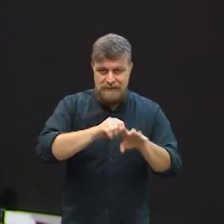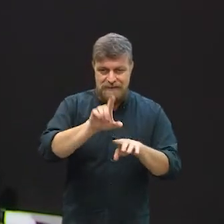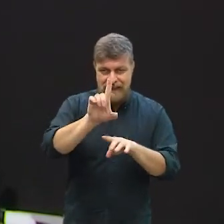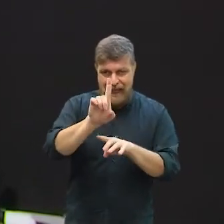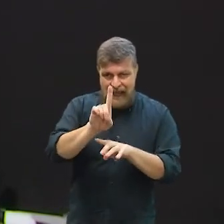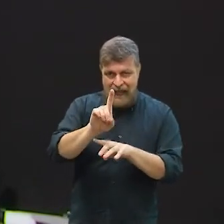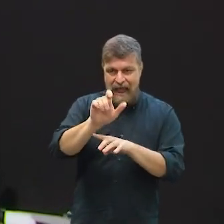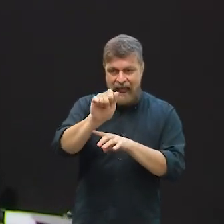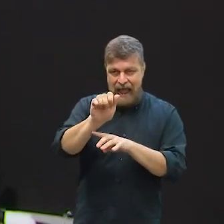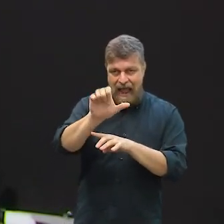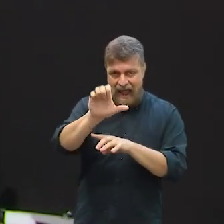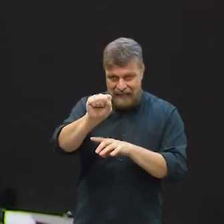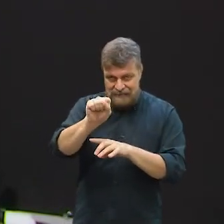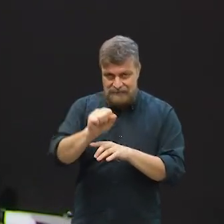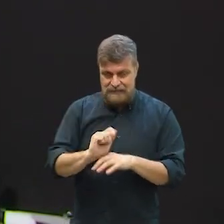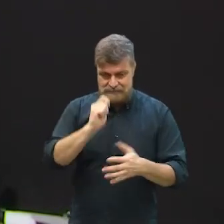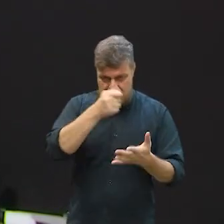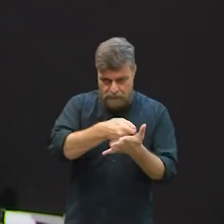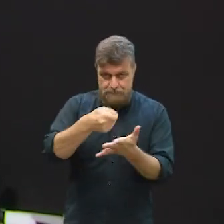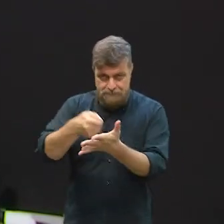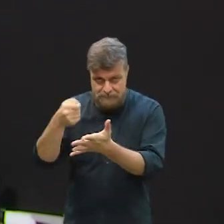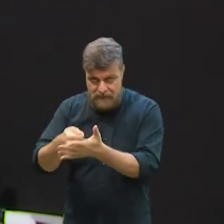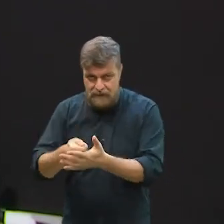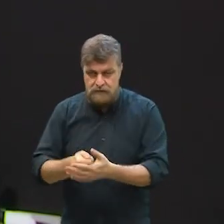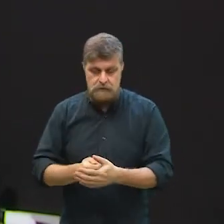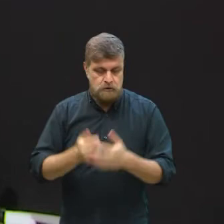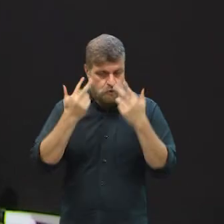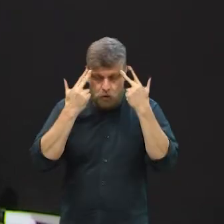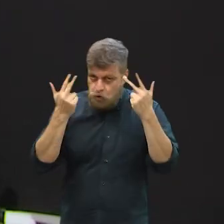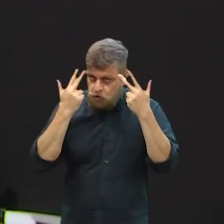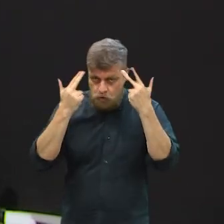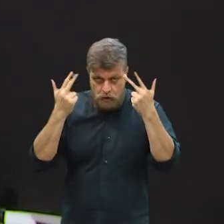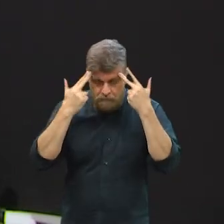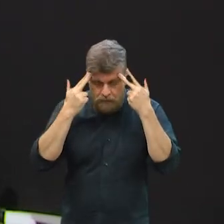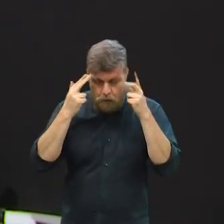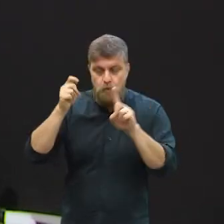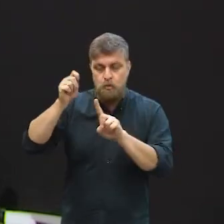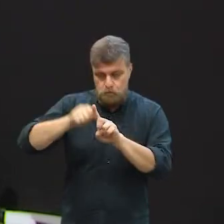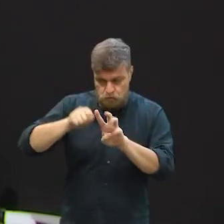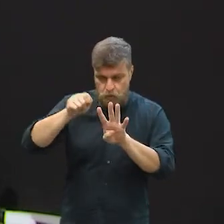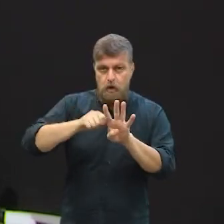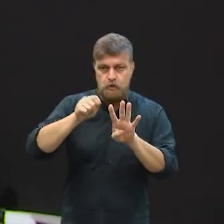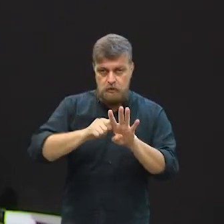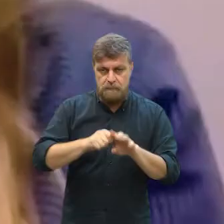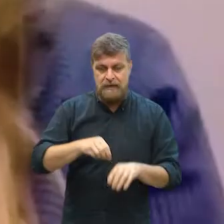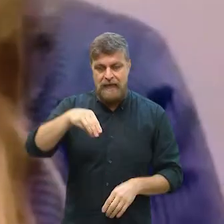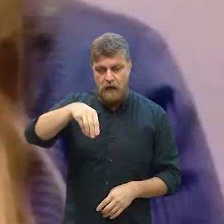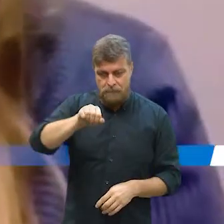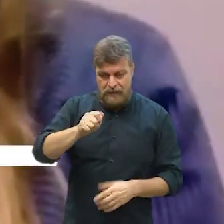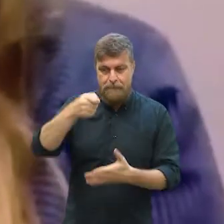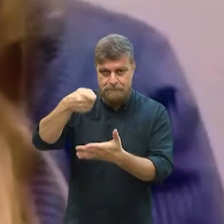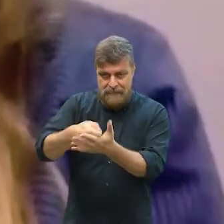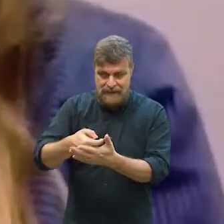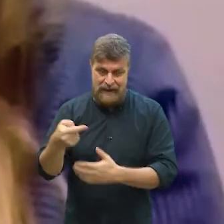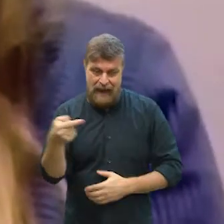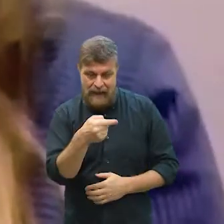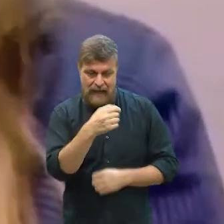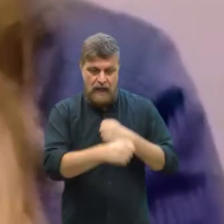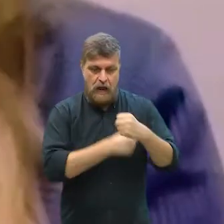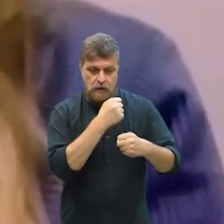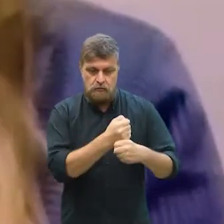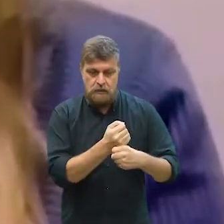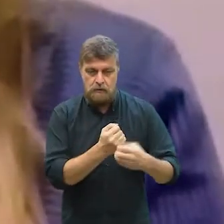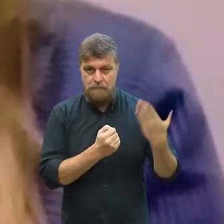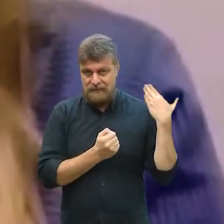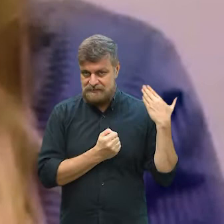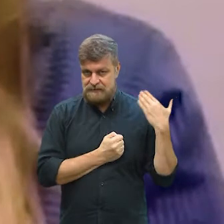de DAS, documento de arrecadação do Simples, atualmente eles estão com o pagamento normalizado. Então, aquela isenção, tá?